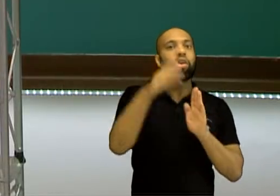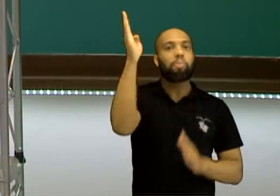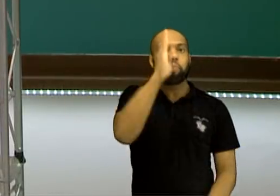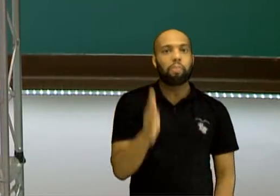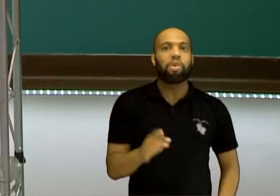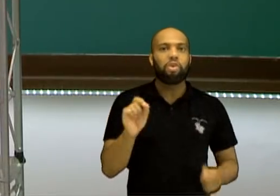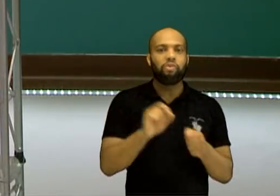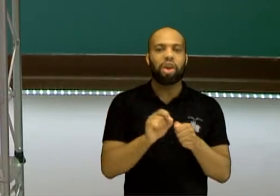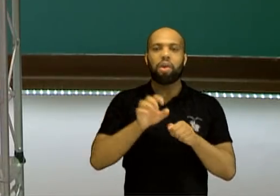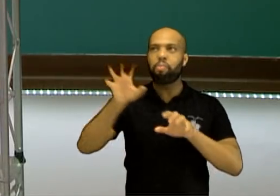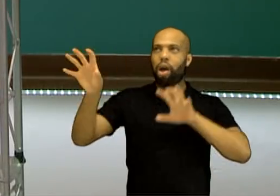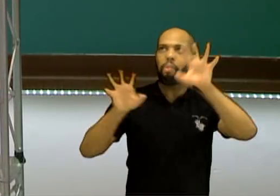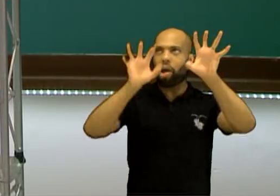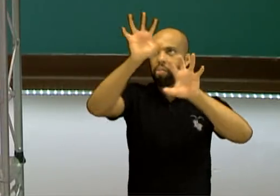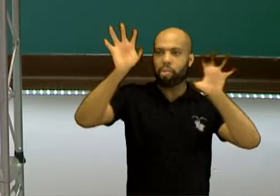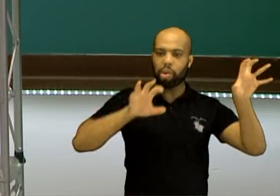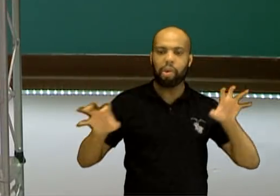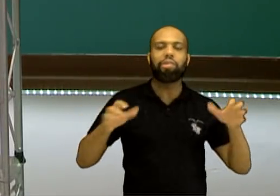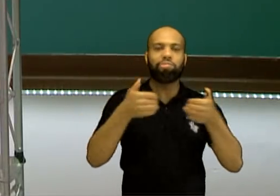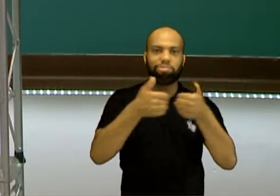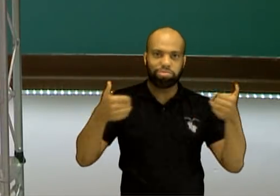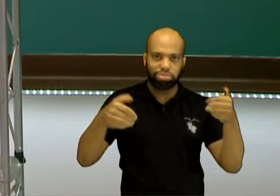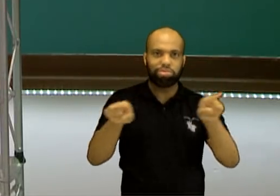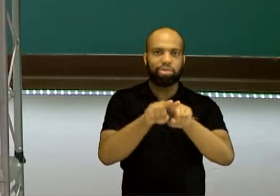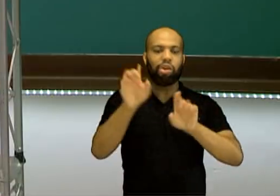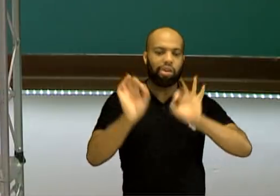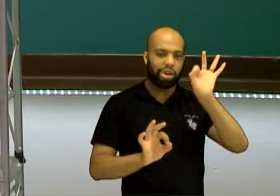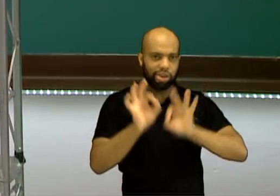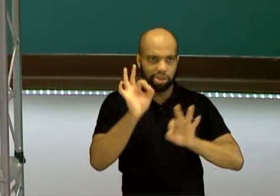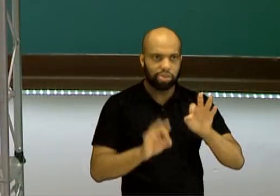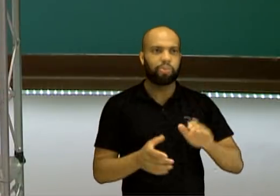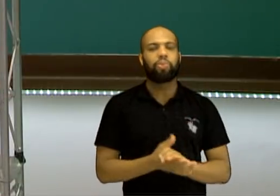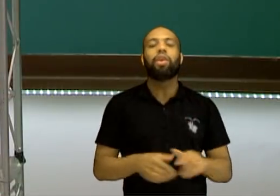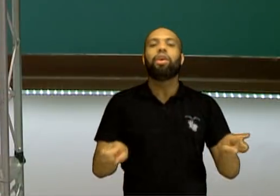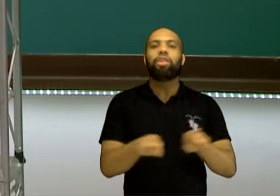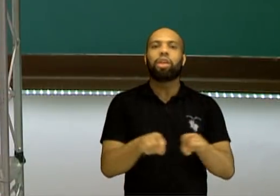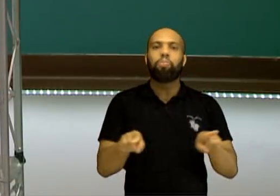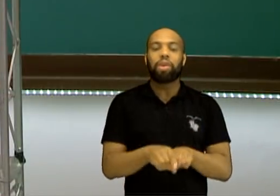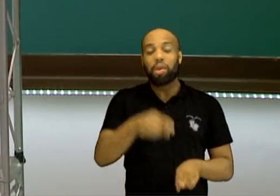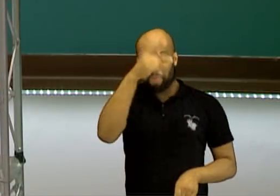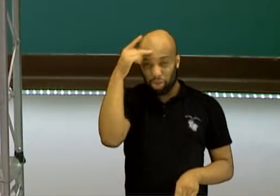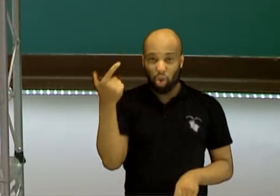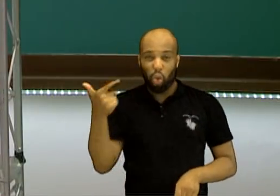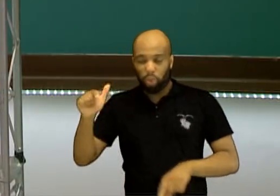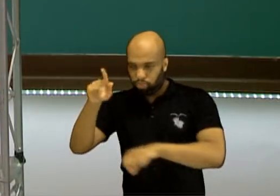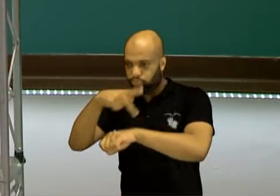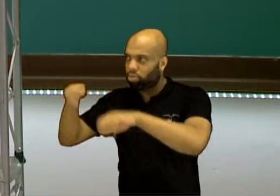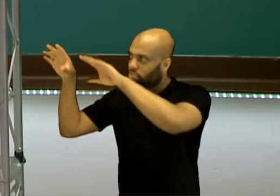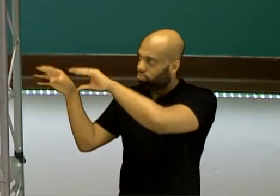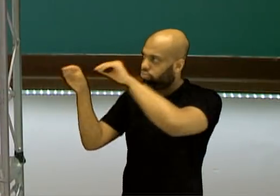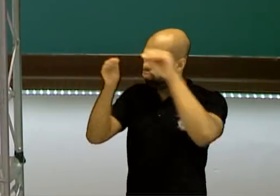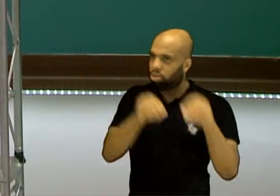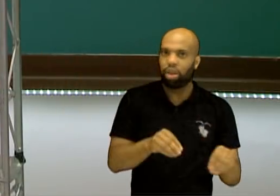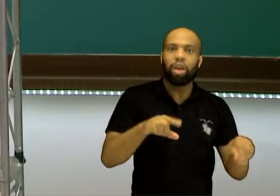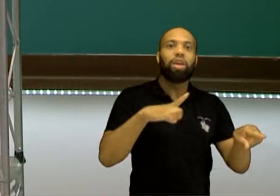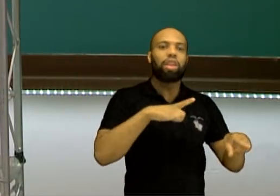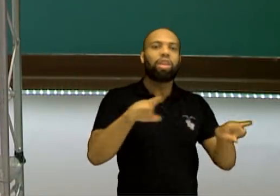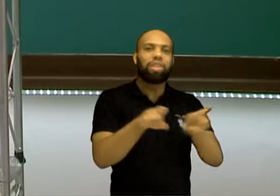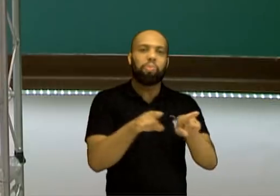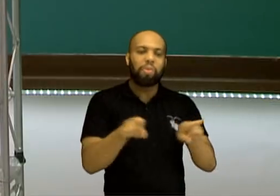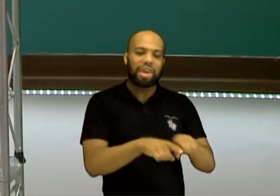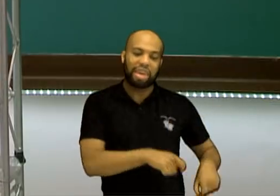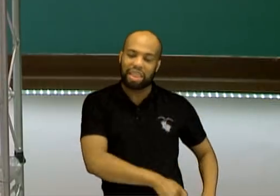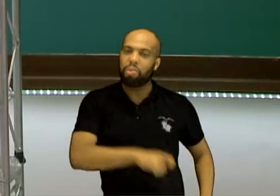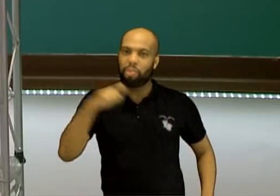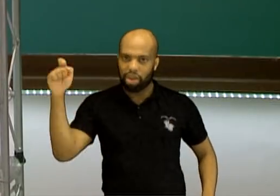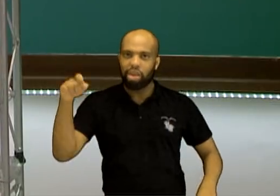feitas regionalizações, divisões do território, a chegada de imigrantes, né, o Brasil república, a independência do nosso país,